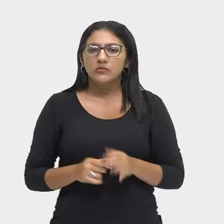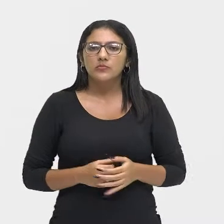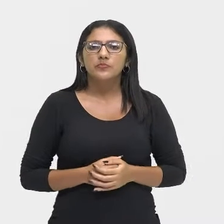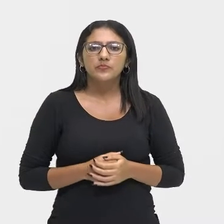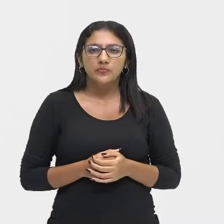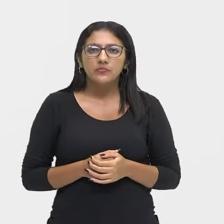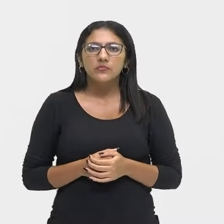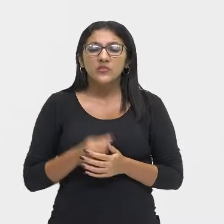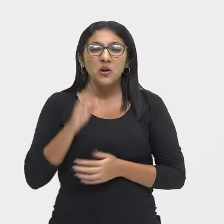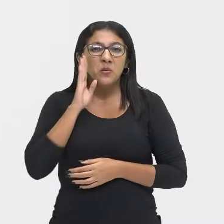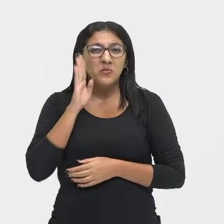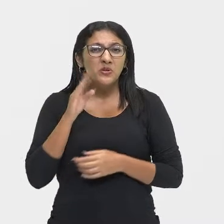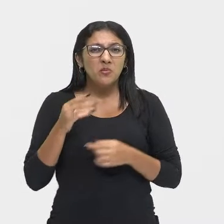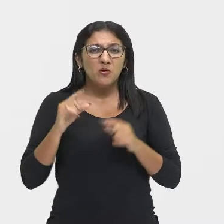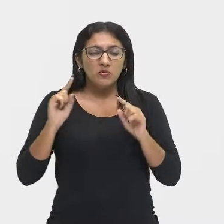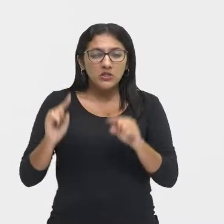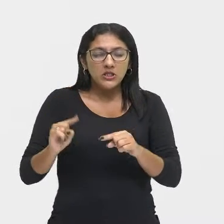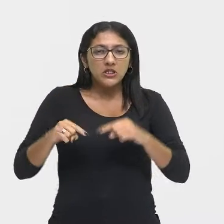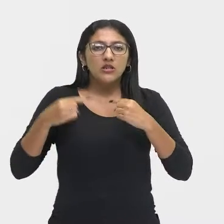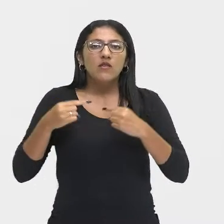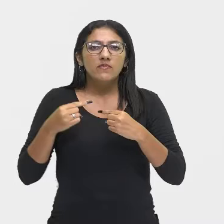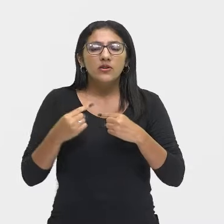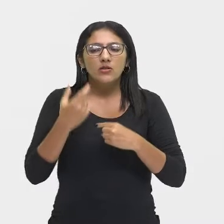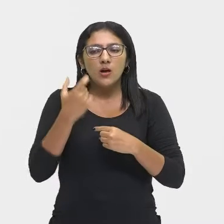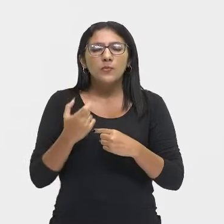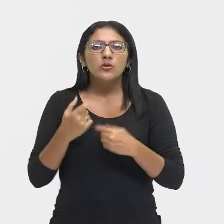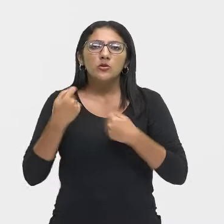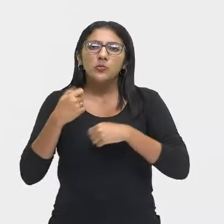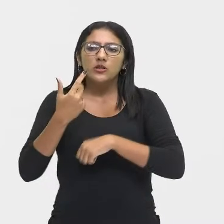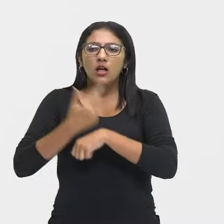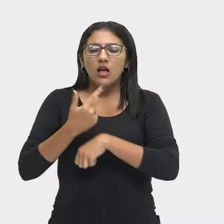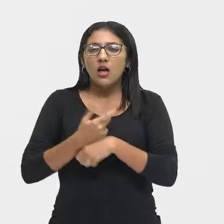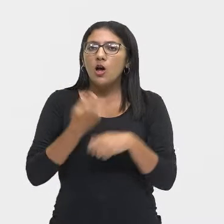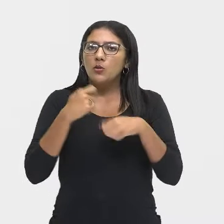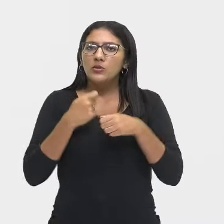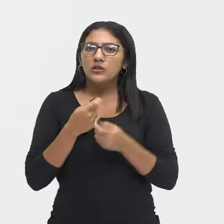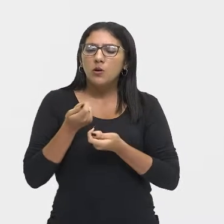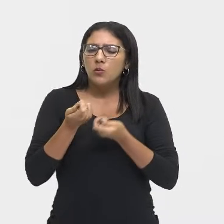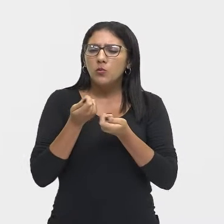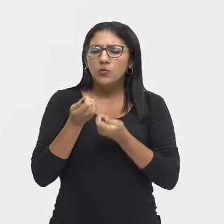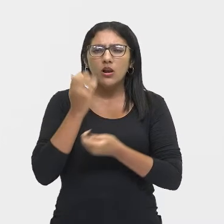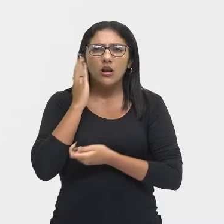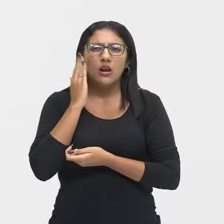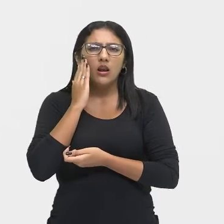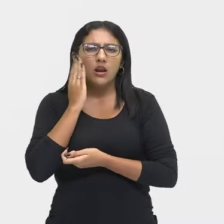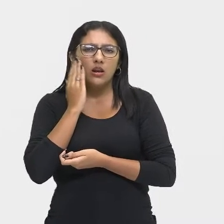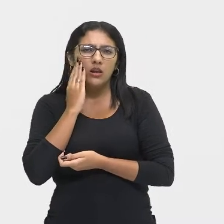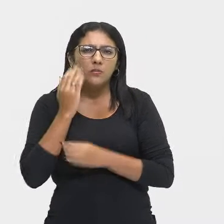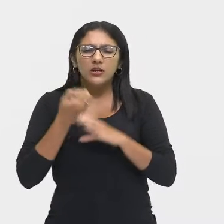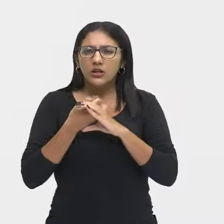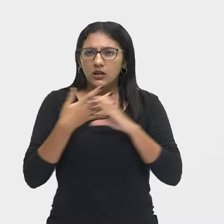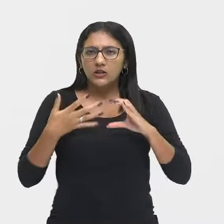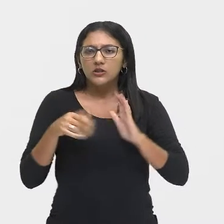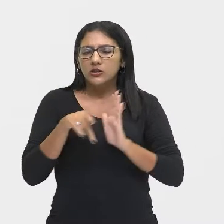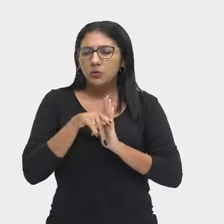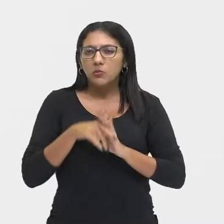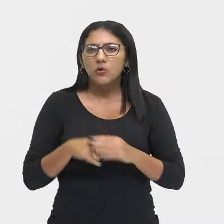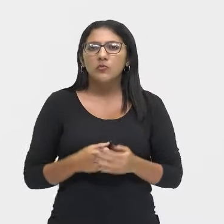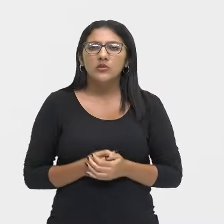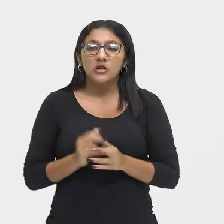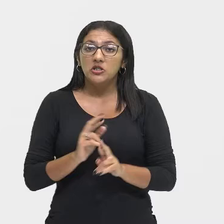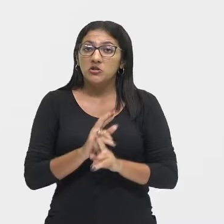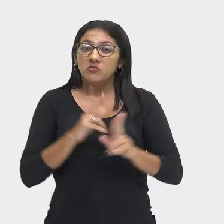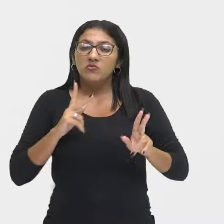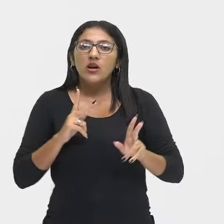grande desafio de quem cria conteúdo é saber como preservar essa liberdade sem que ela seja usada em nome de um discurso de